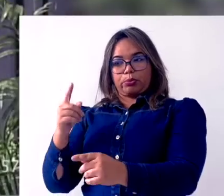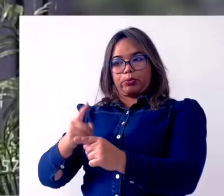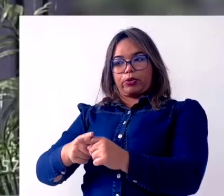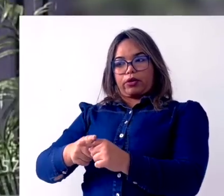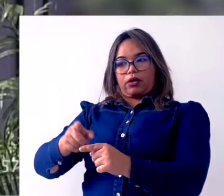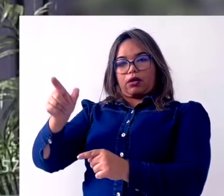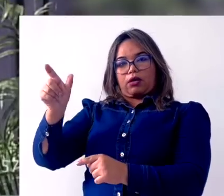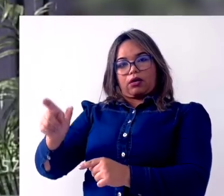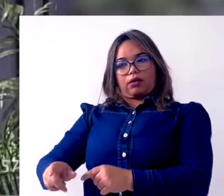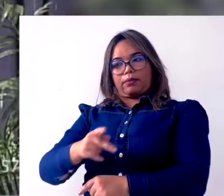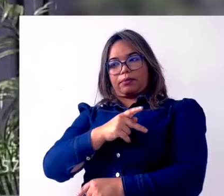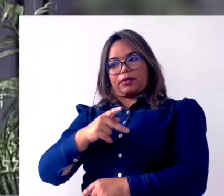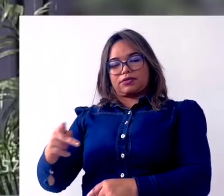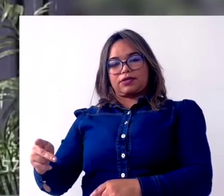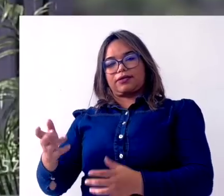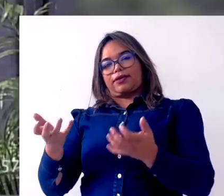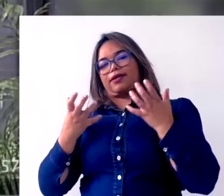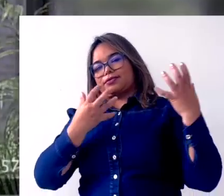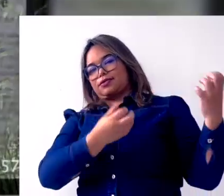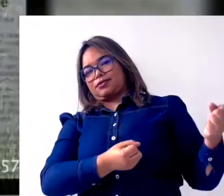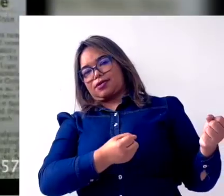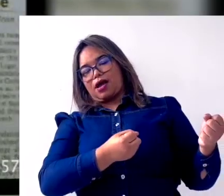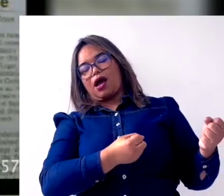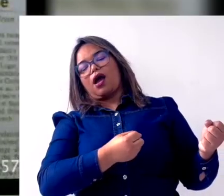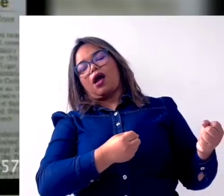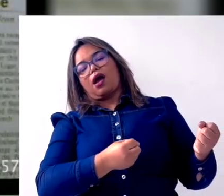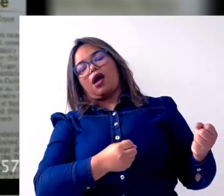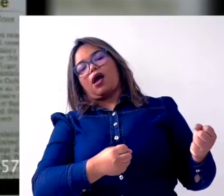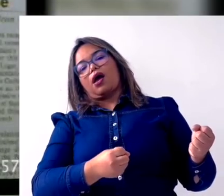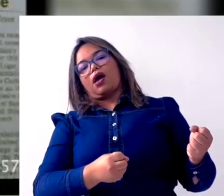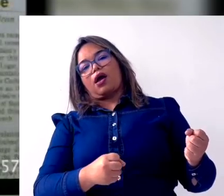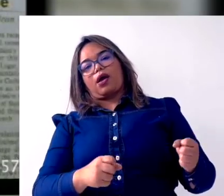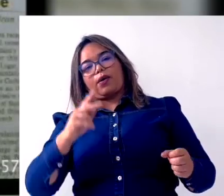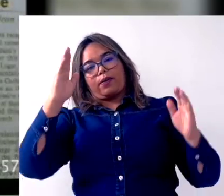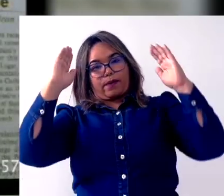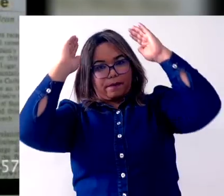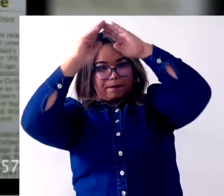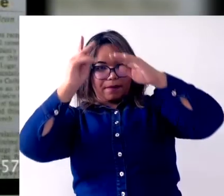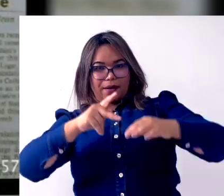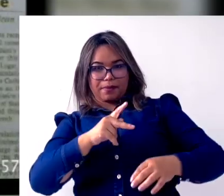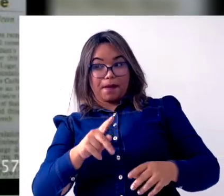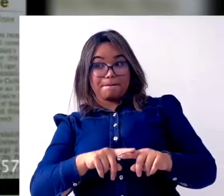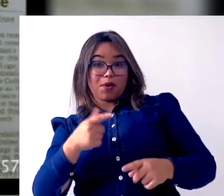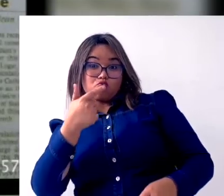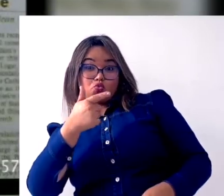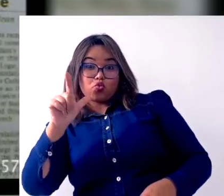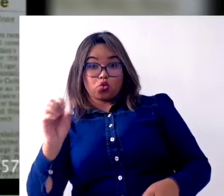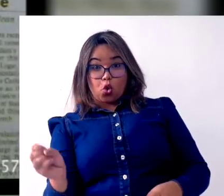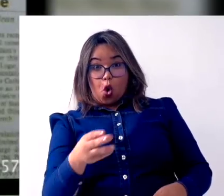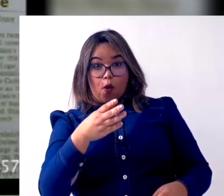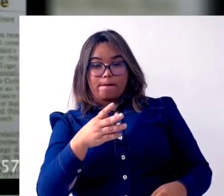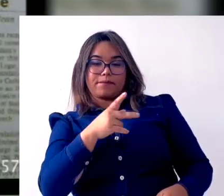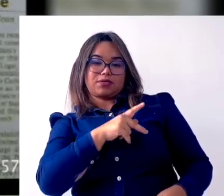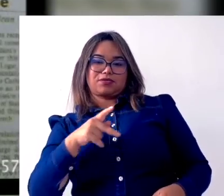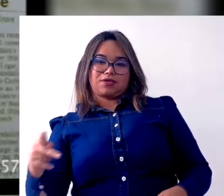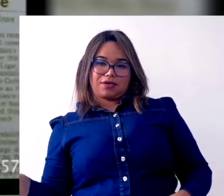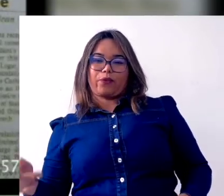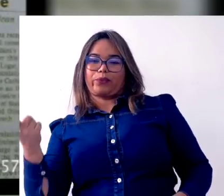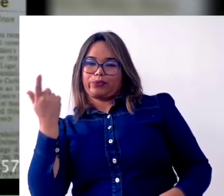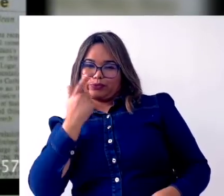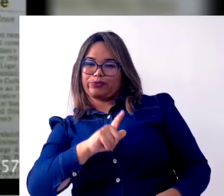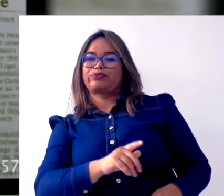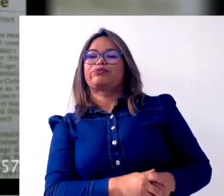deixou essa ideia. Mas Ronald Reagan, sem problema, ele conseguiu fazê-lo. Mesmo o próprio